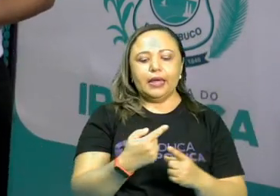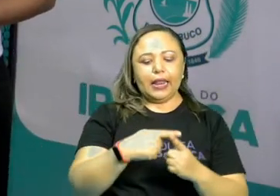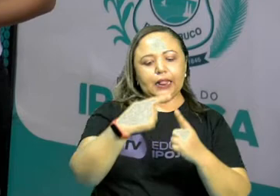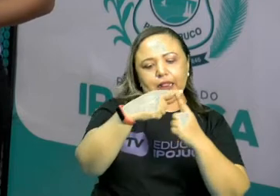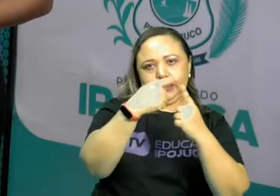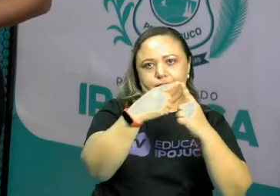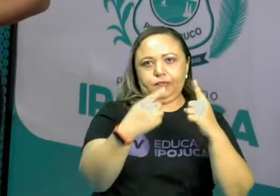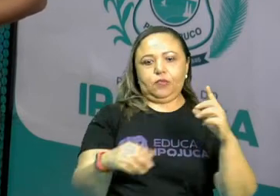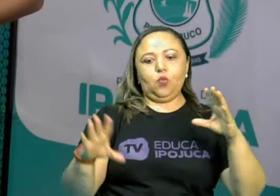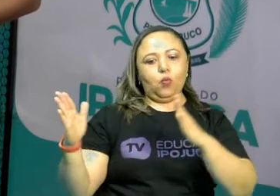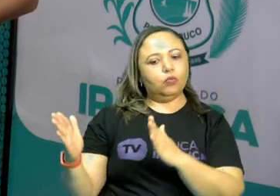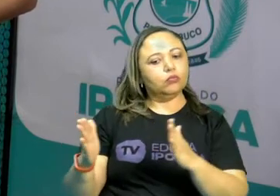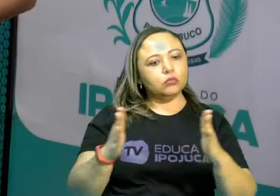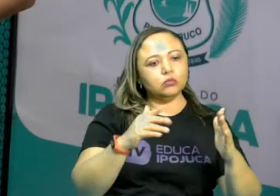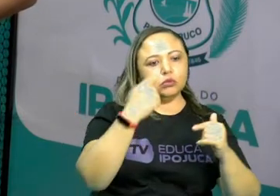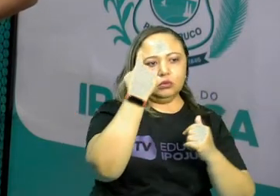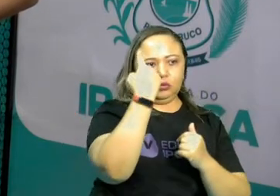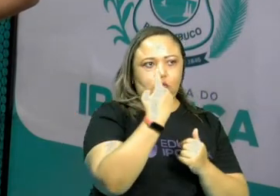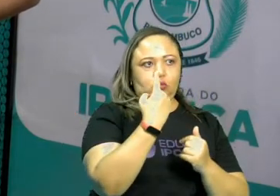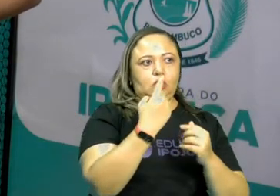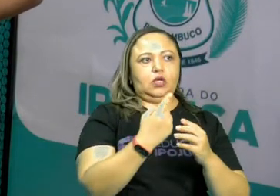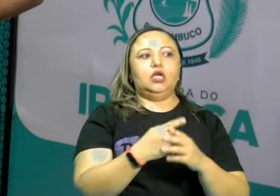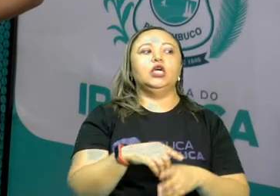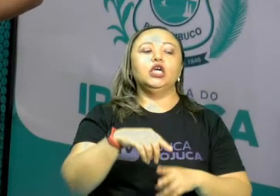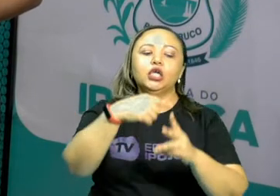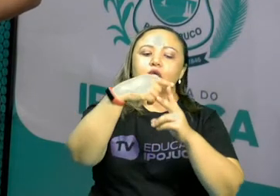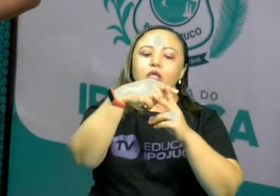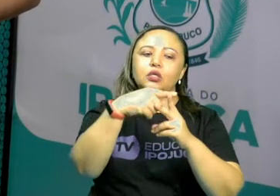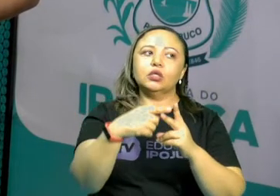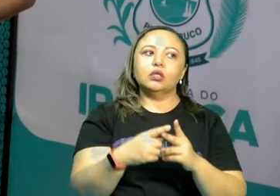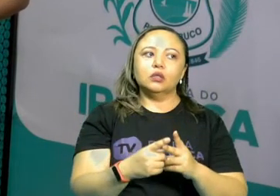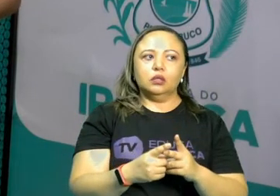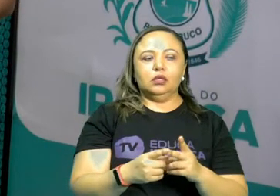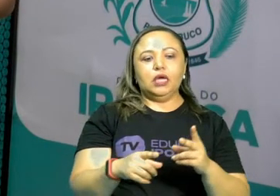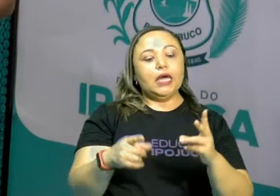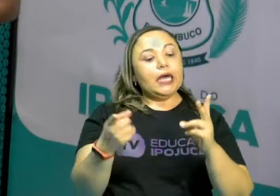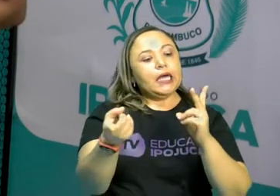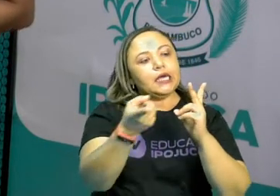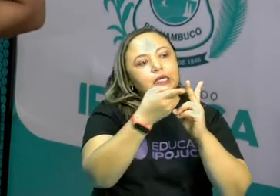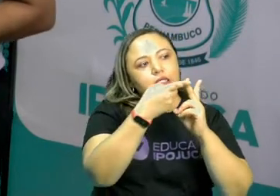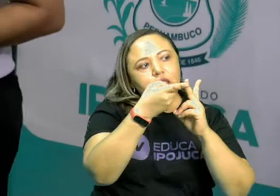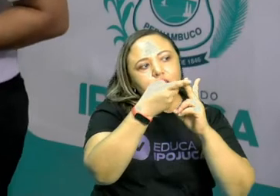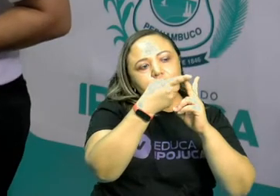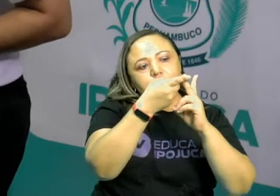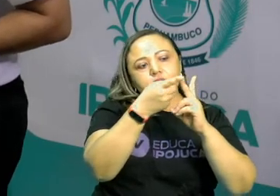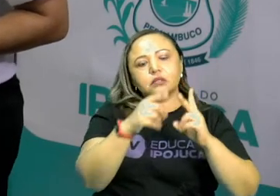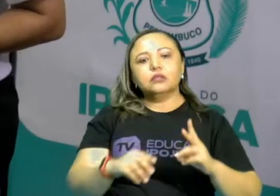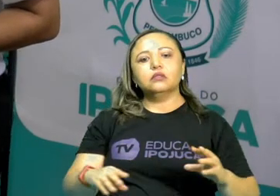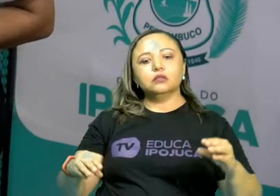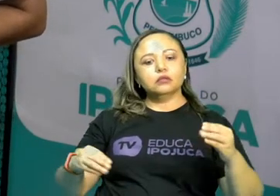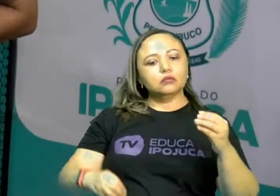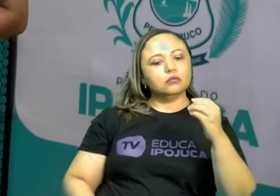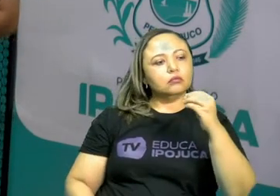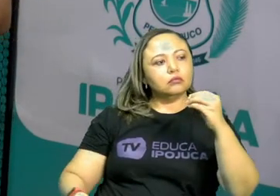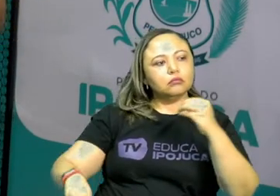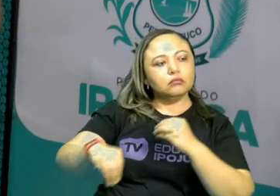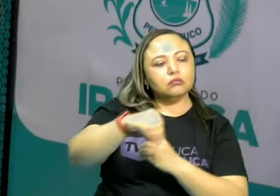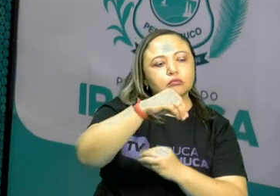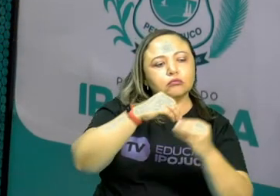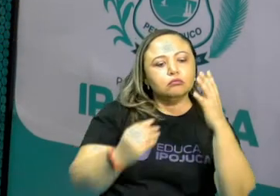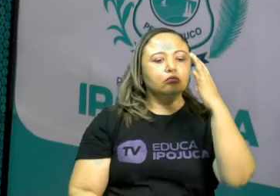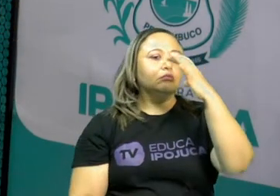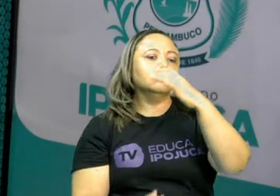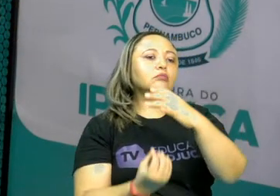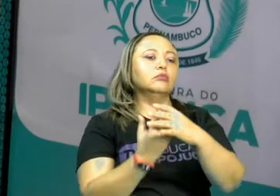única fase e ela também pode ser chamada de solução. Já a mistura heterogênea,